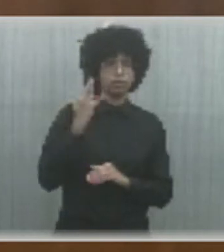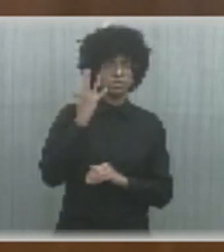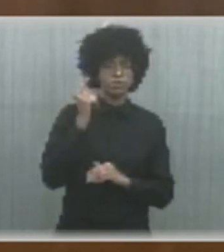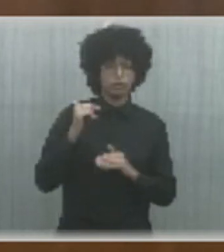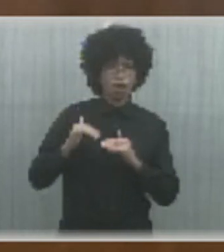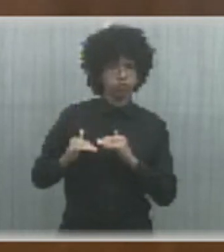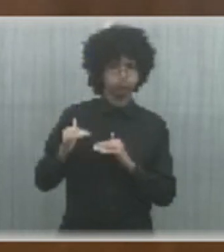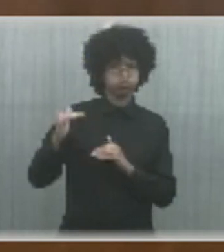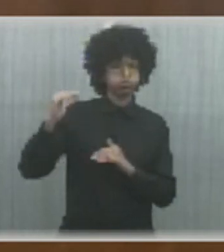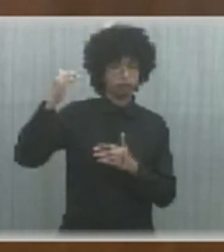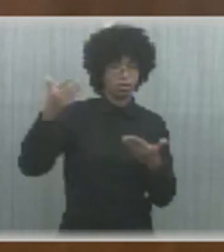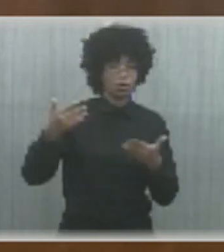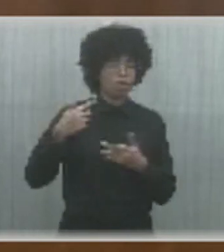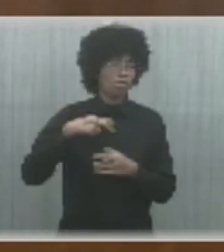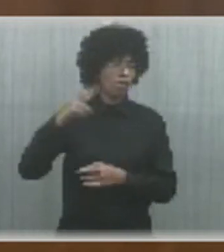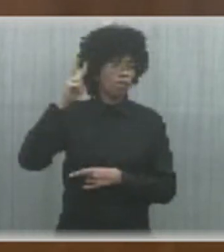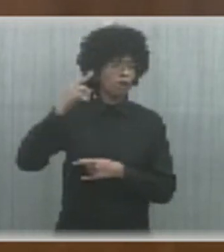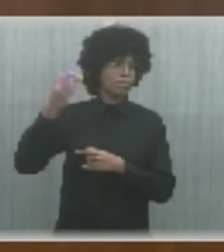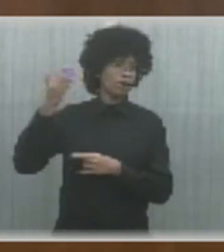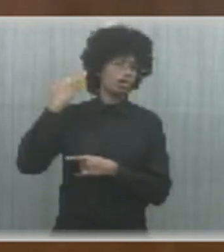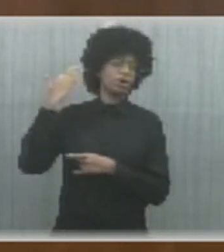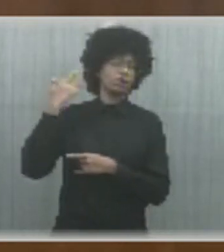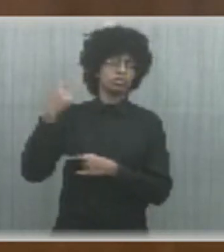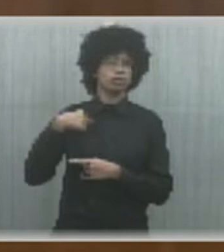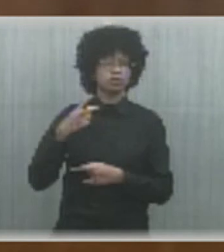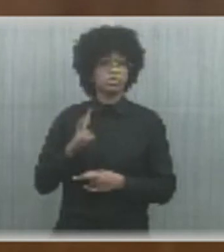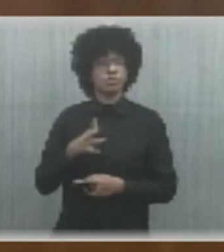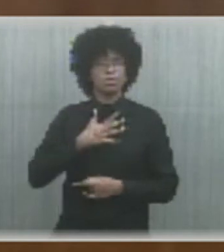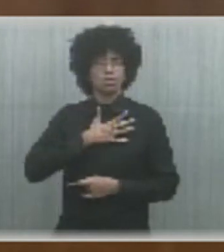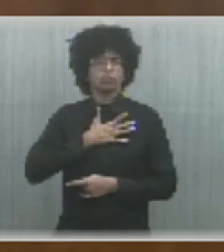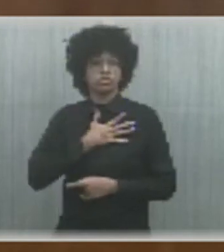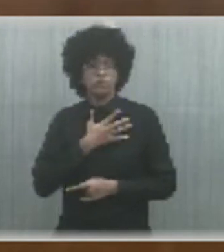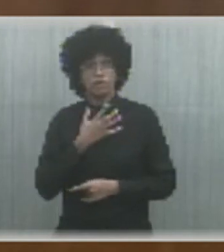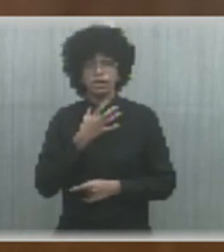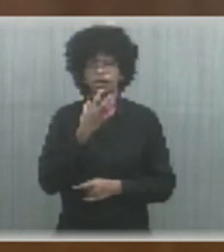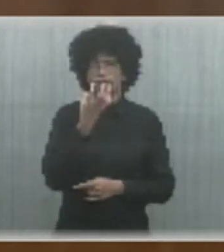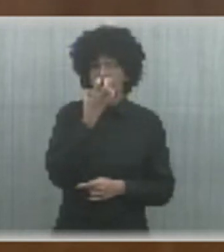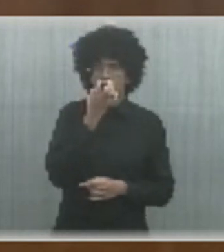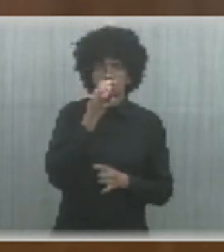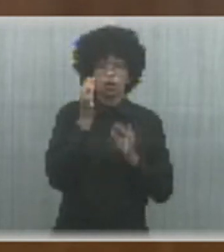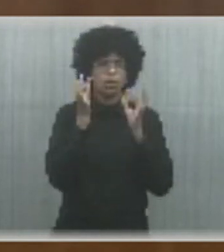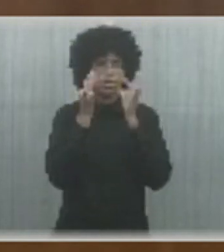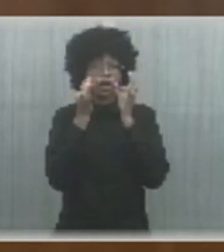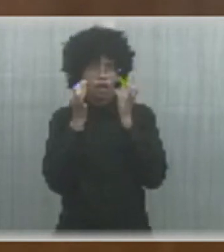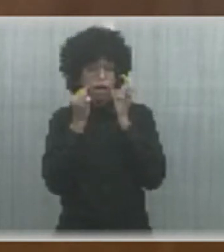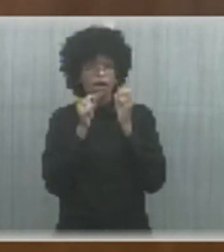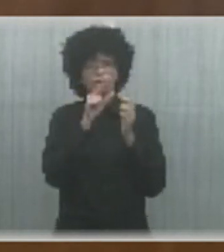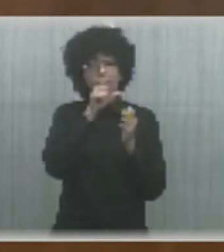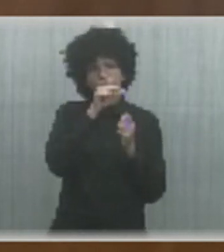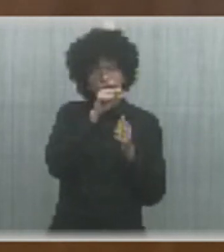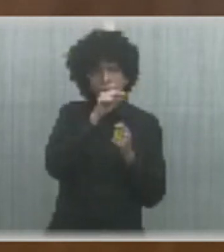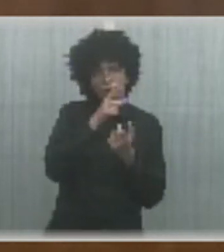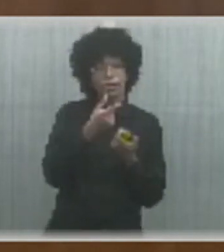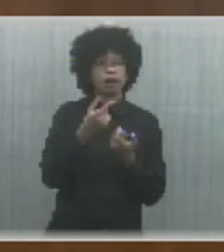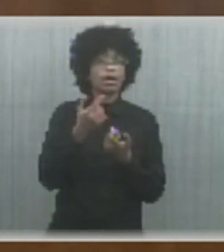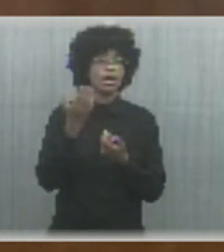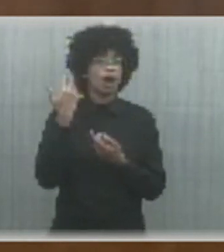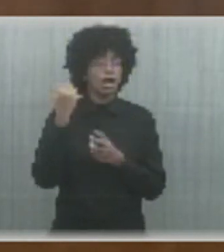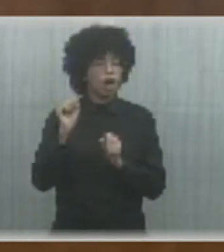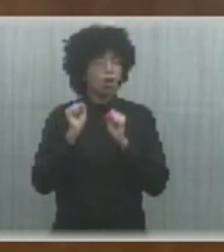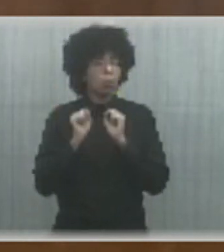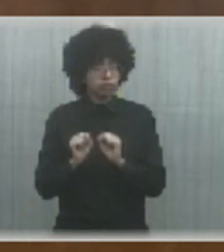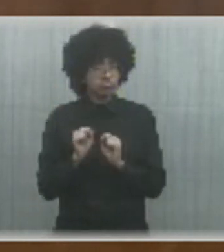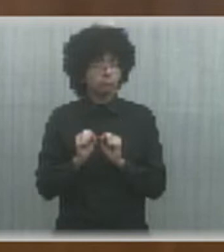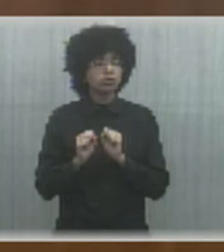ainda me lembro que sempre gostei tanto de cachorro como gato, papagaio, na época se permitia,